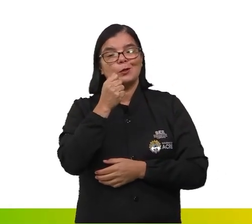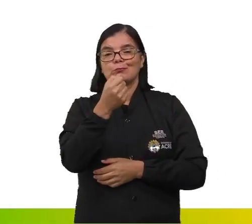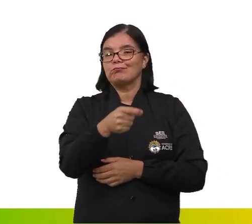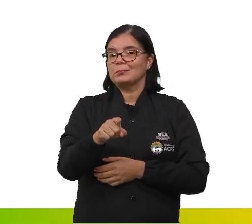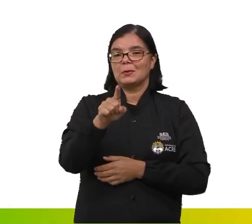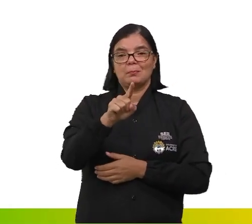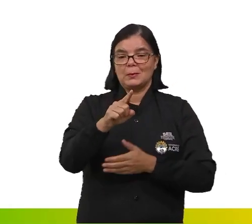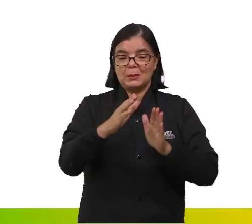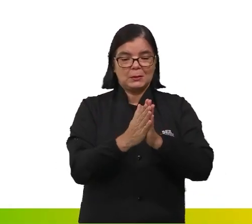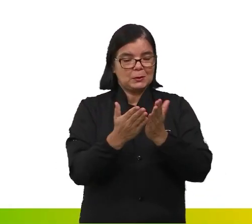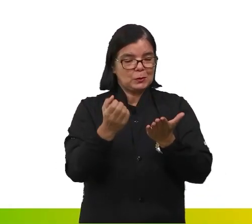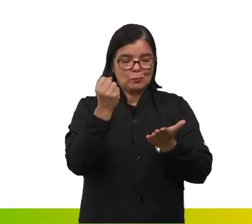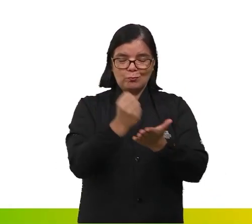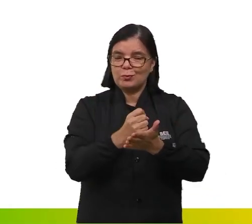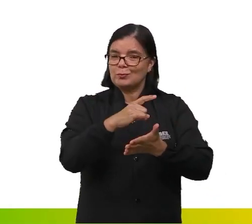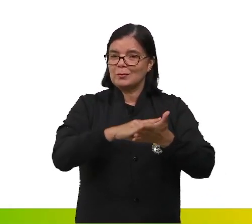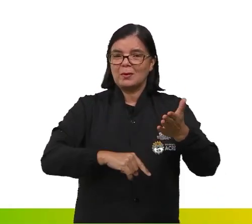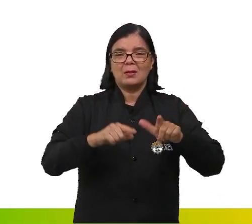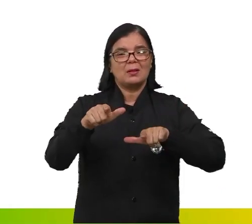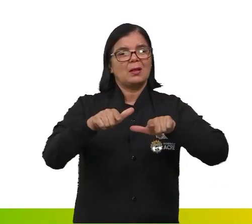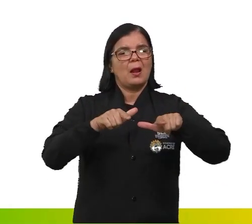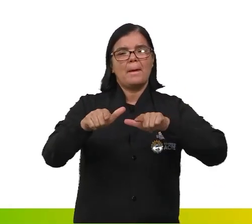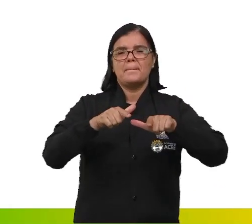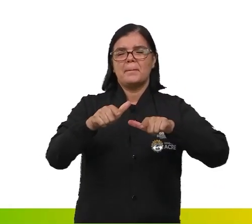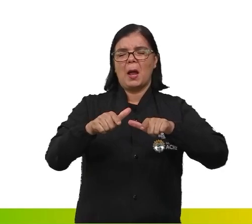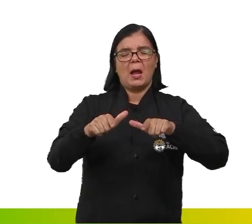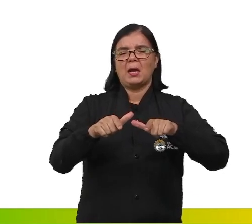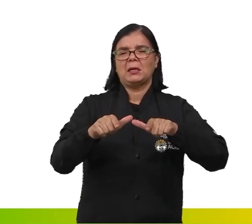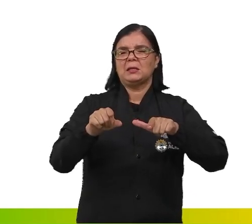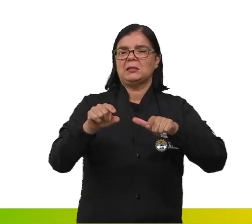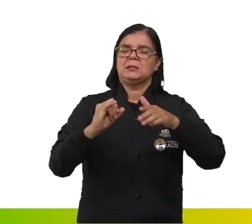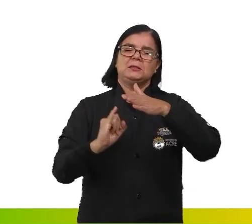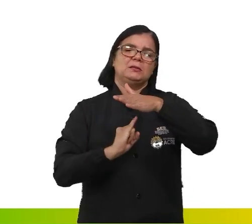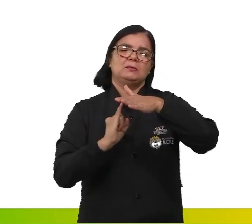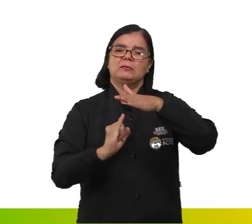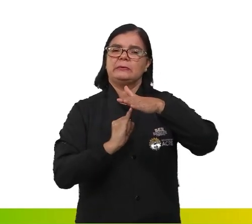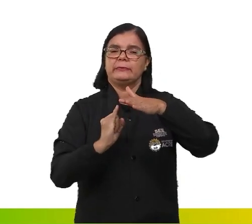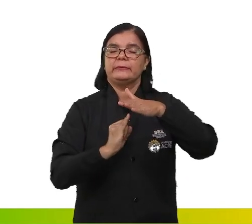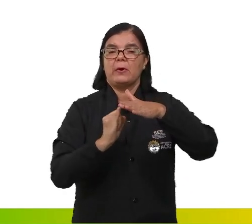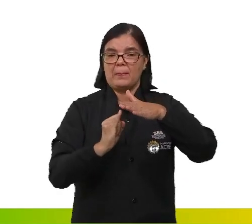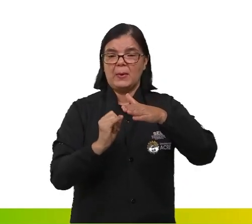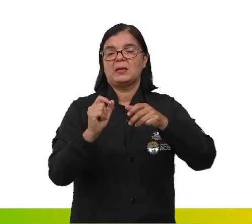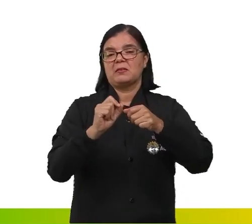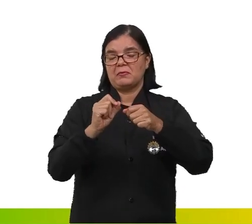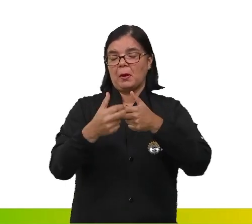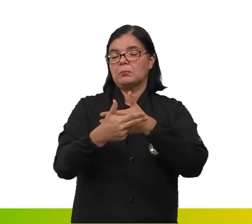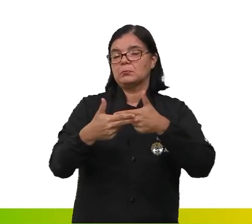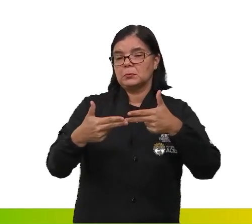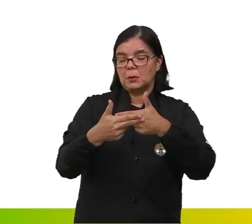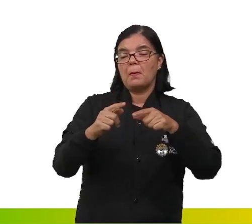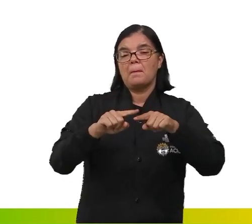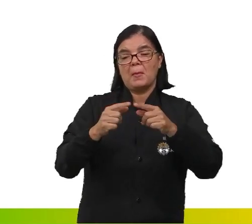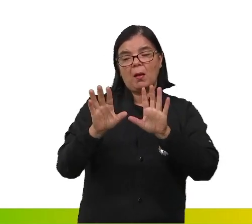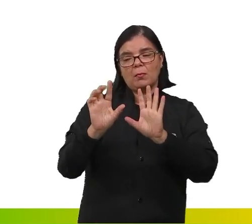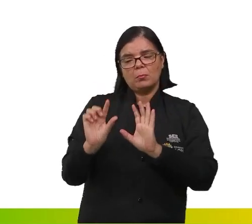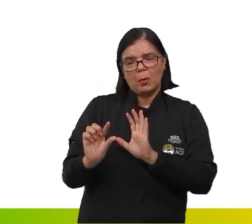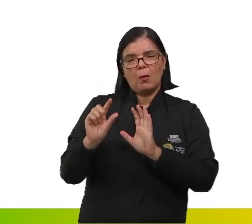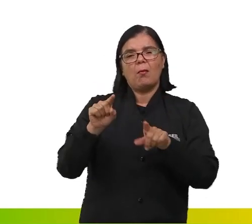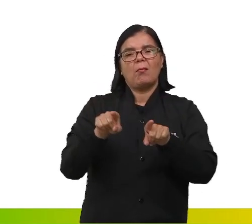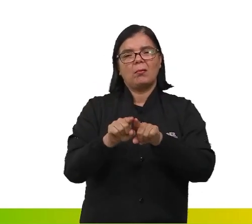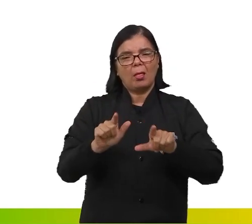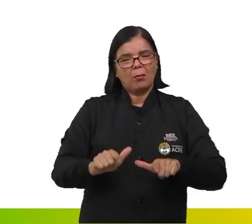nem carteira assinada, é melhor que ela trabalhe nesses empregos em que faz muita coisa, mas fica um pouco aí